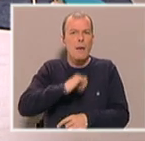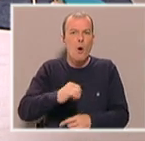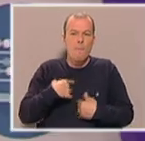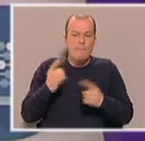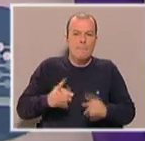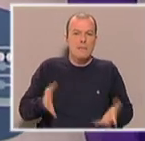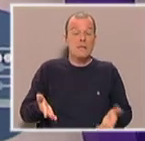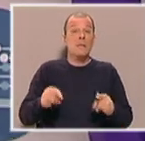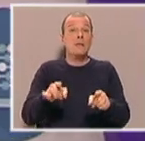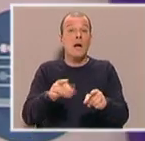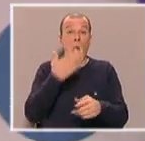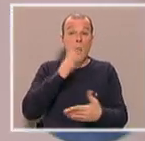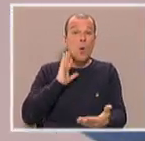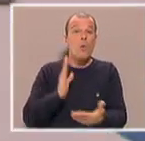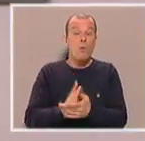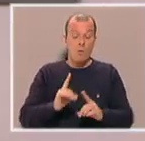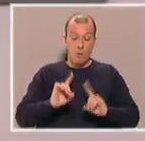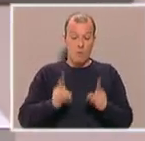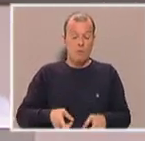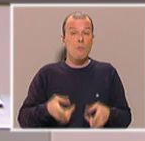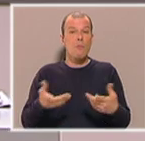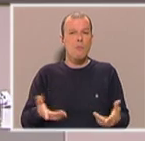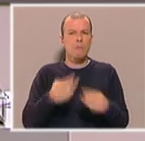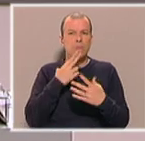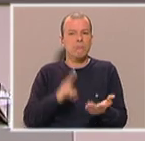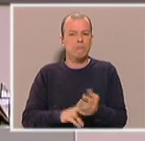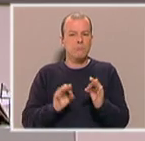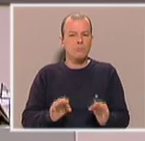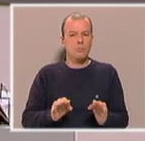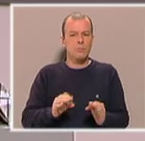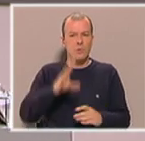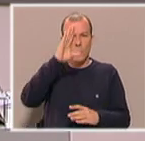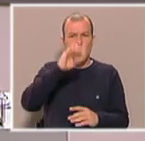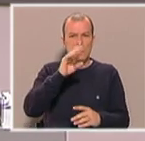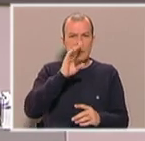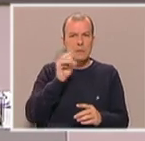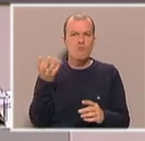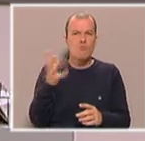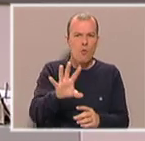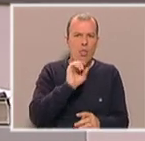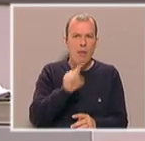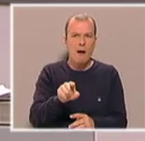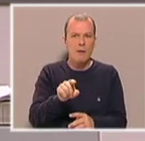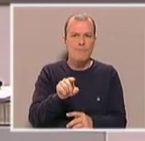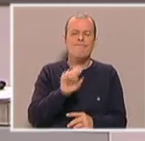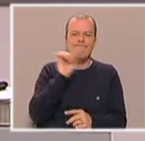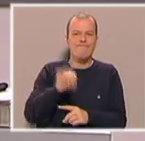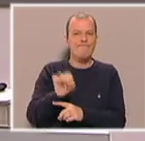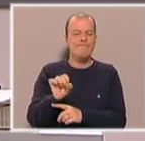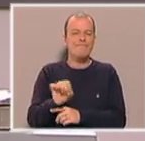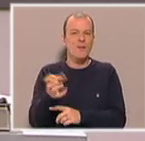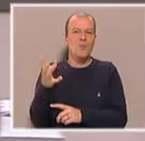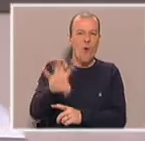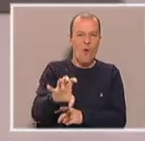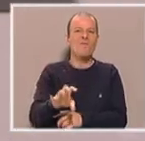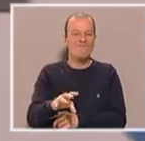última aula, quando começámos, realmente, não sei se aqui dá para pôr... Dá, ok, obrigada. Vamos então